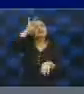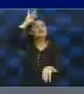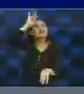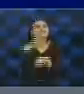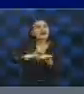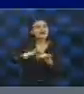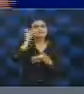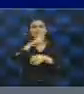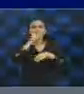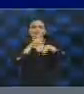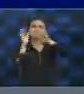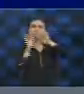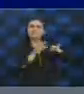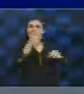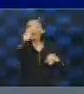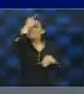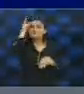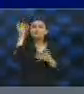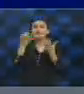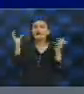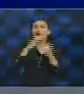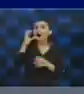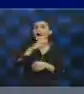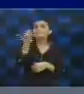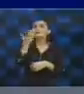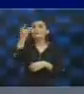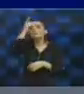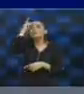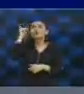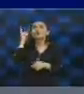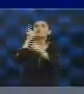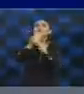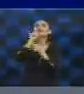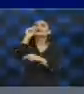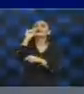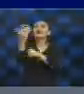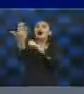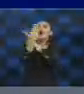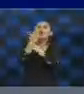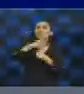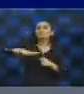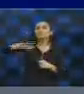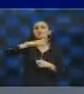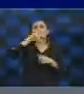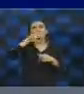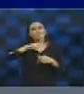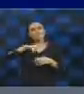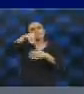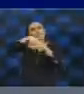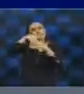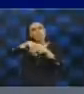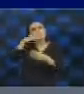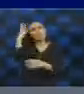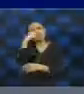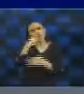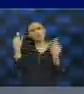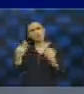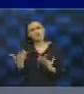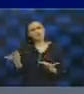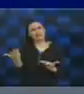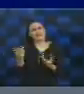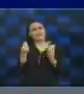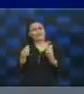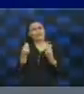mentira. É o desespero contra a esperança. Nós estamos fazendo uma campanha super bonita, vítimas de